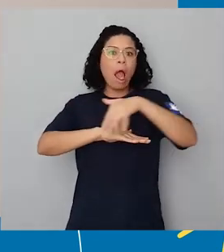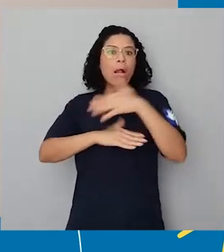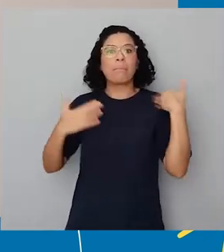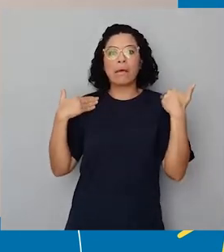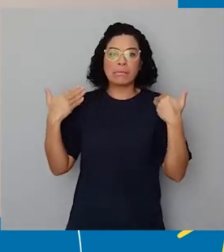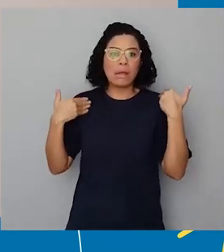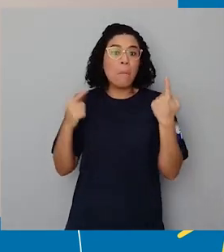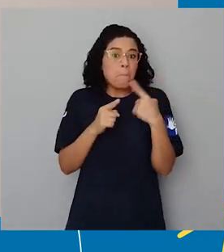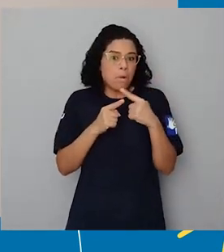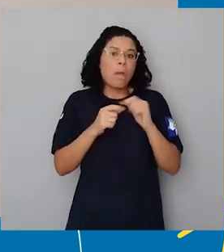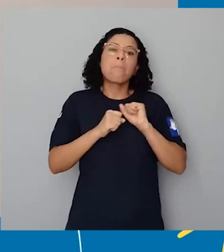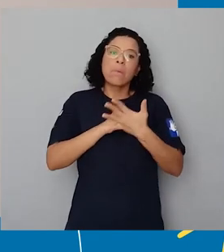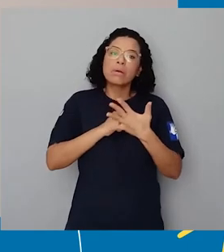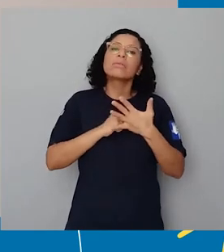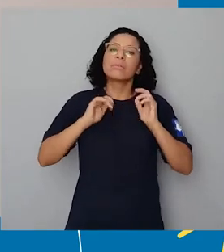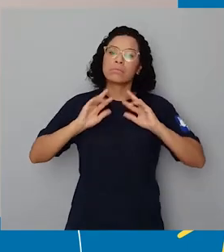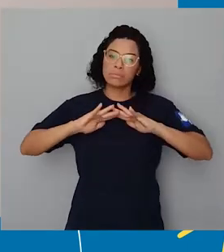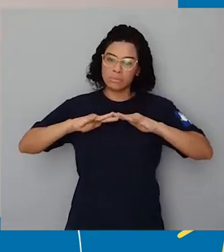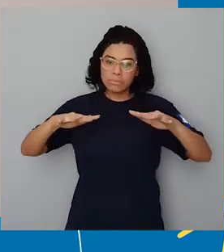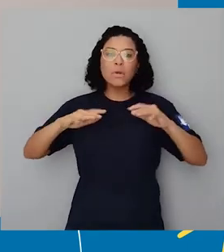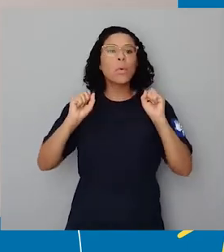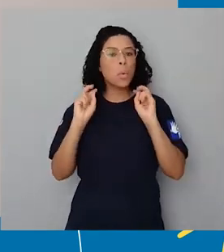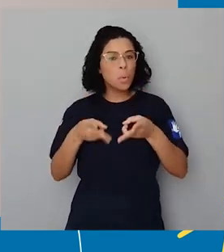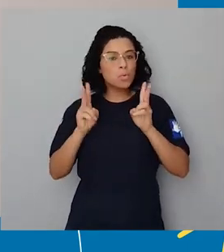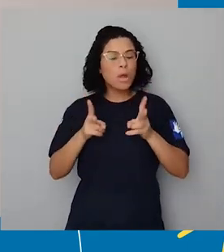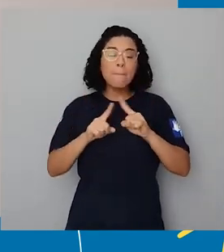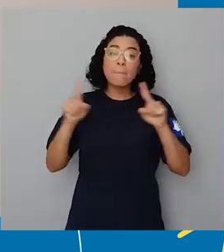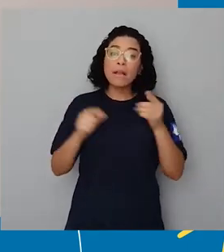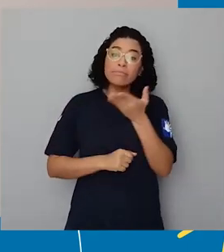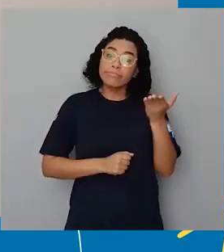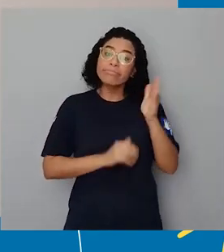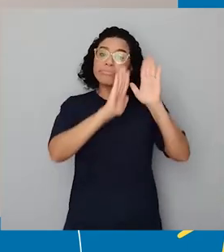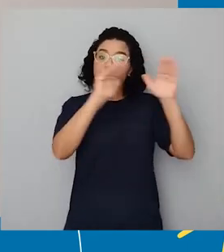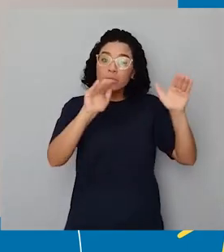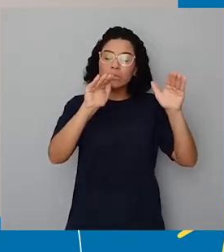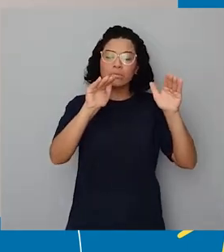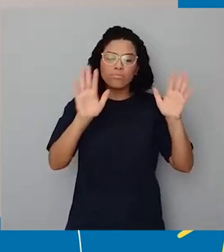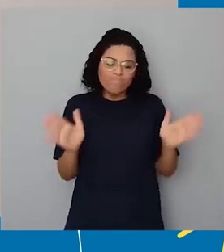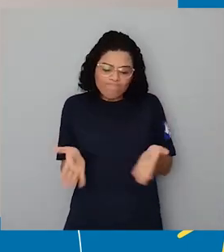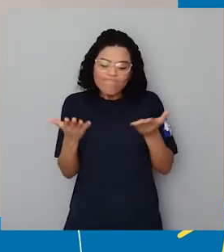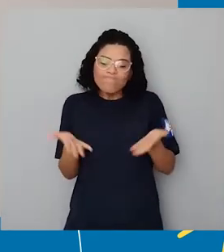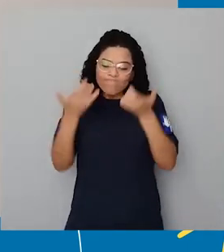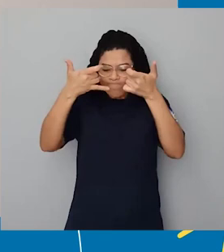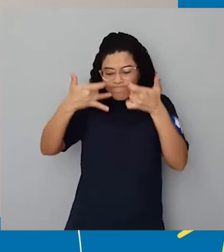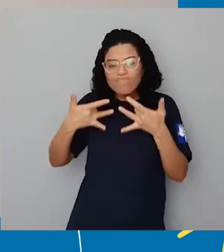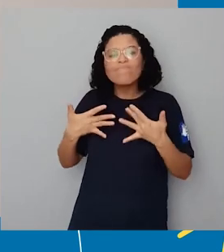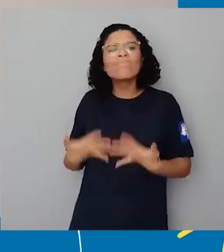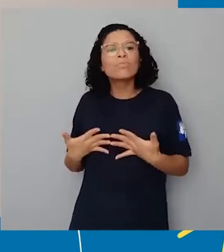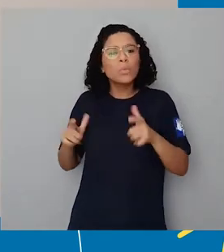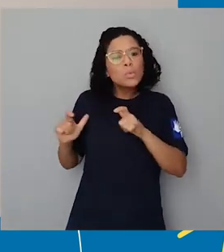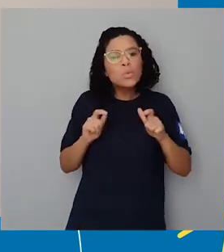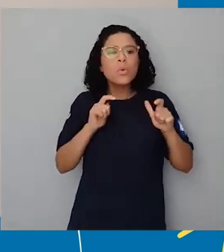pandemia. Mas, você adulto, incentive, converse com a sua criança sobre um clube